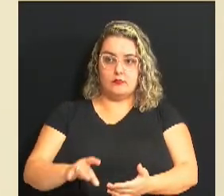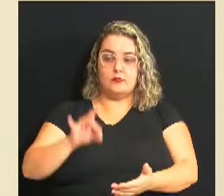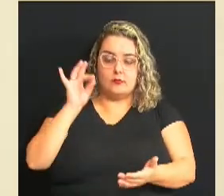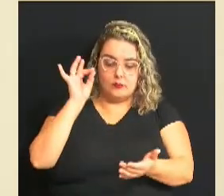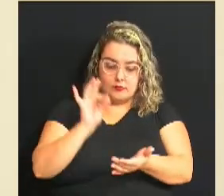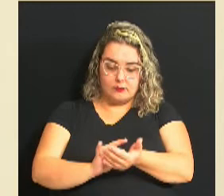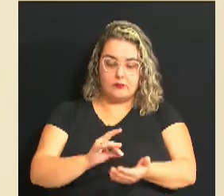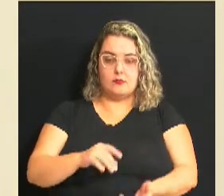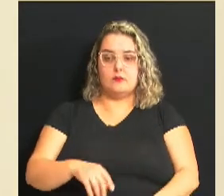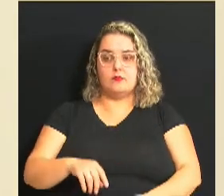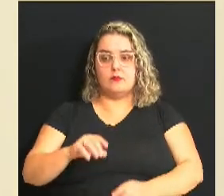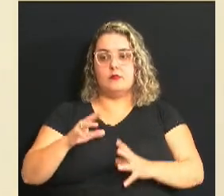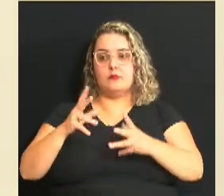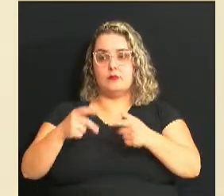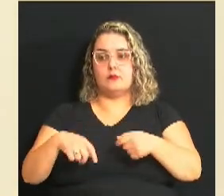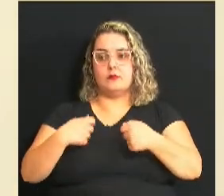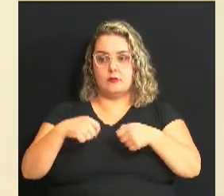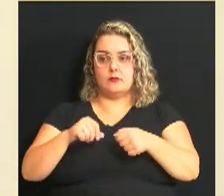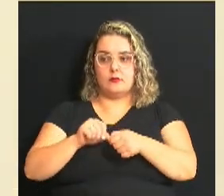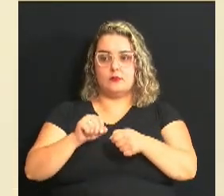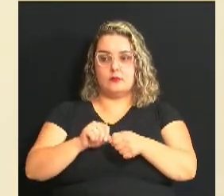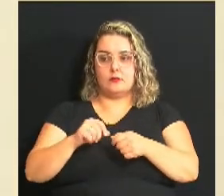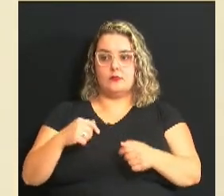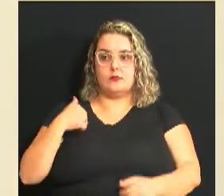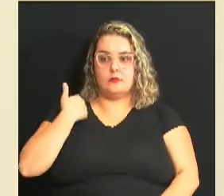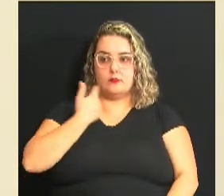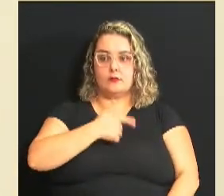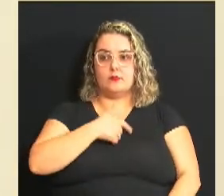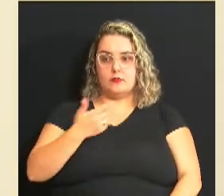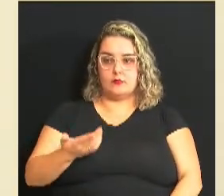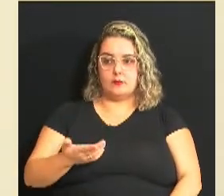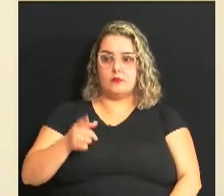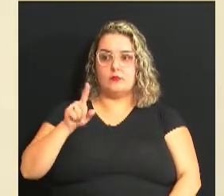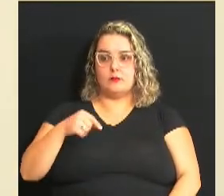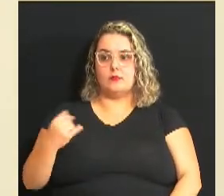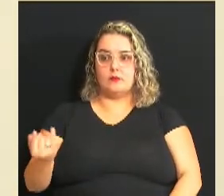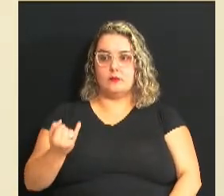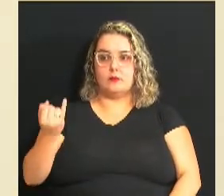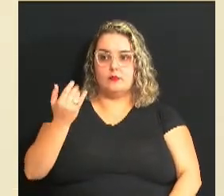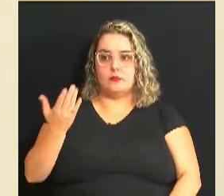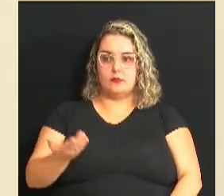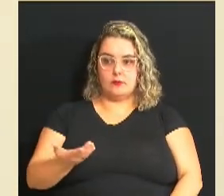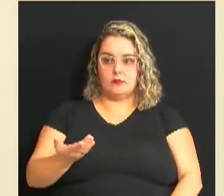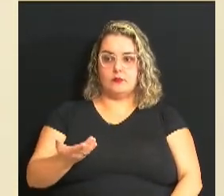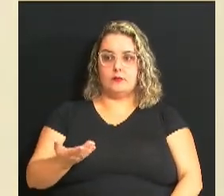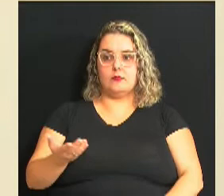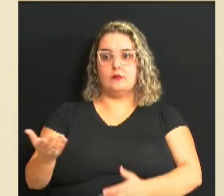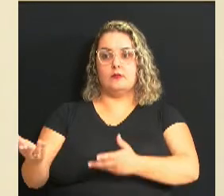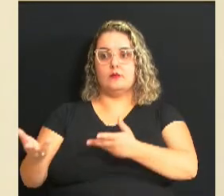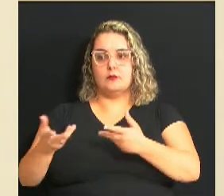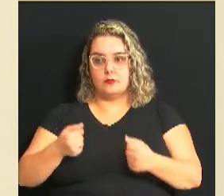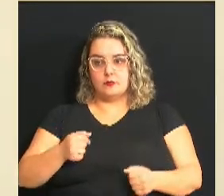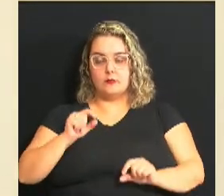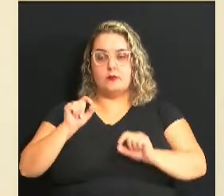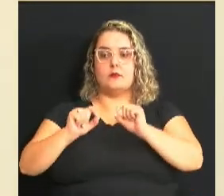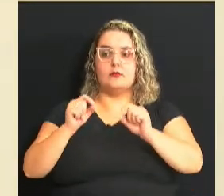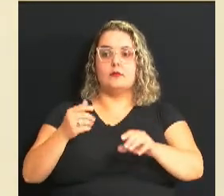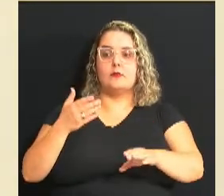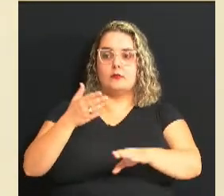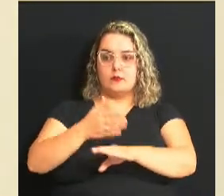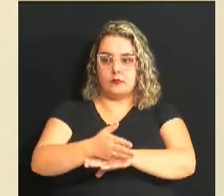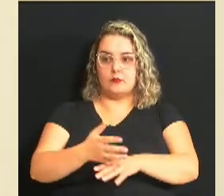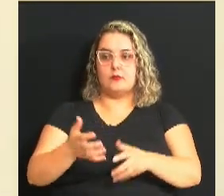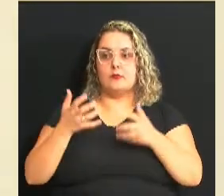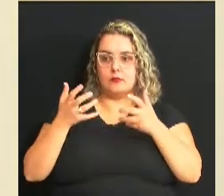que tem que ser feito. Então, sempre para a gente é importante. Então, a gente convida para que quem quer fazer parte da